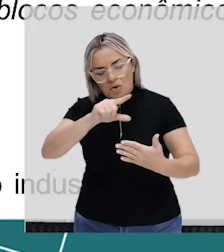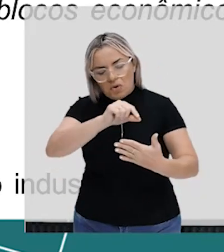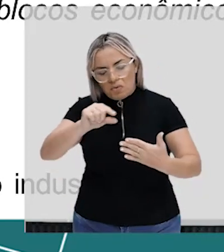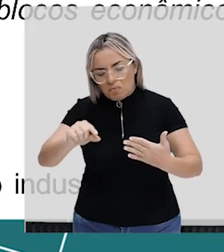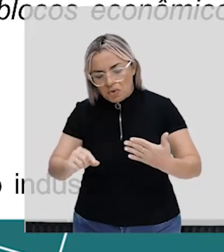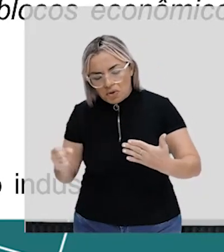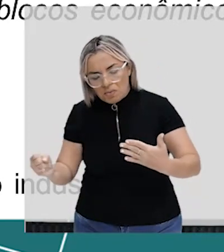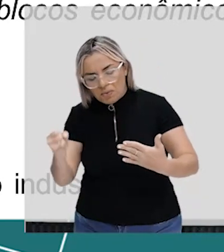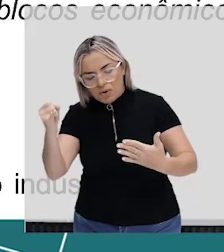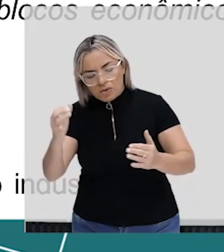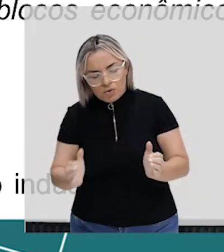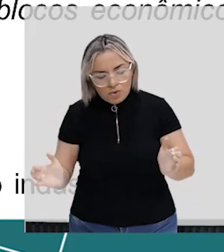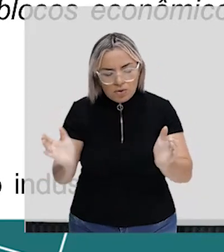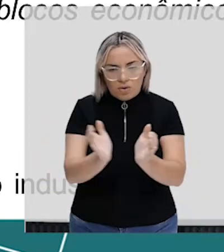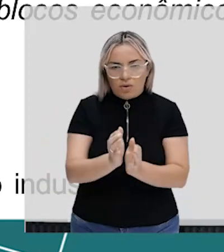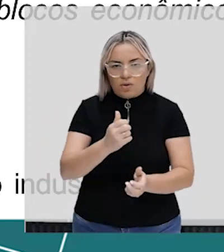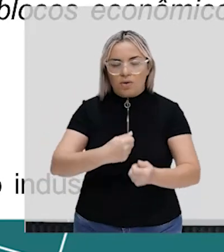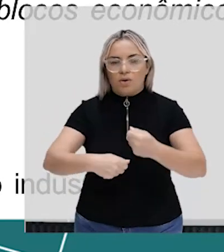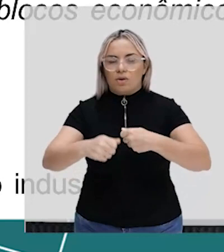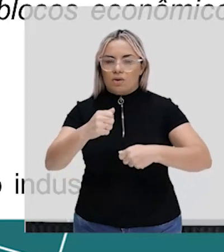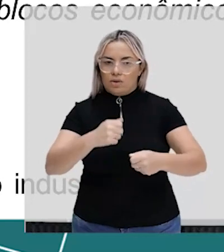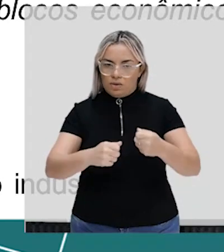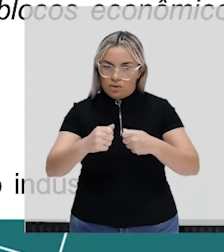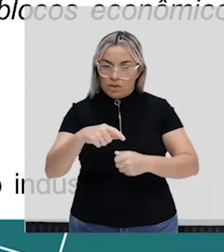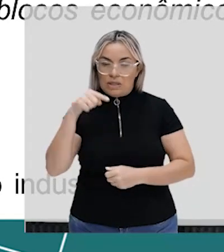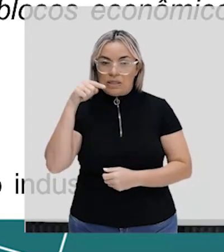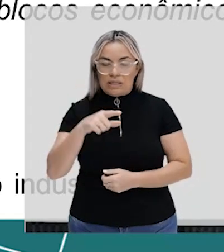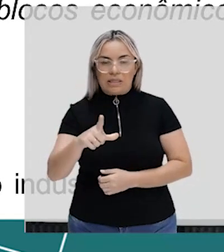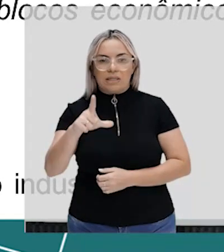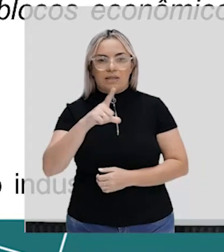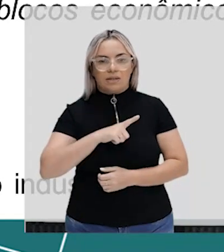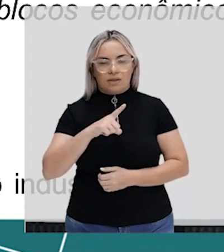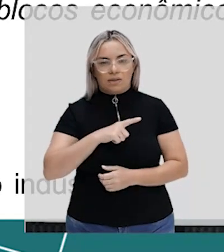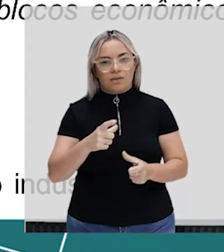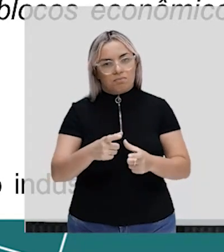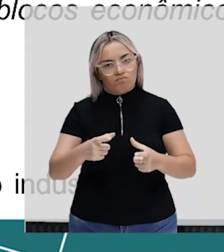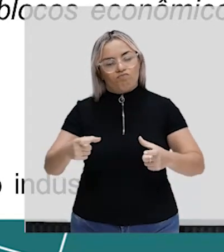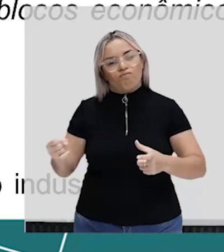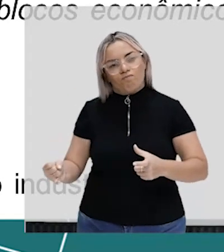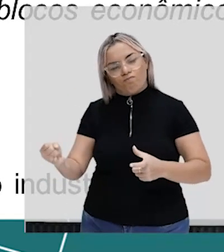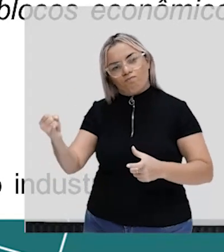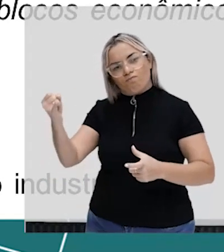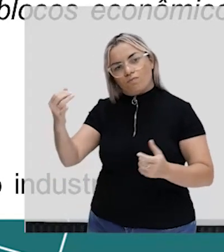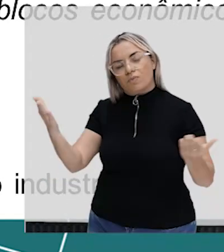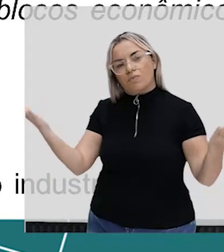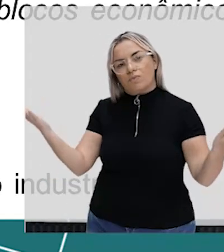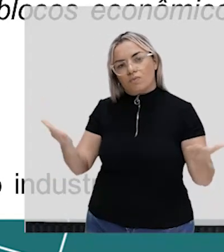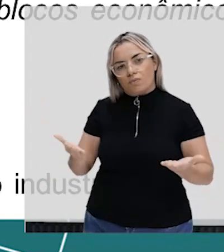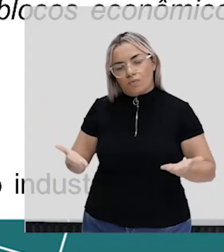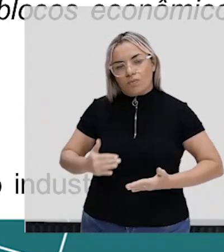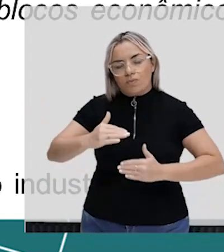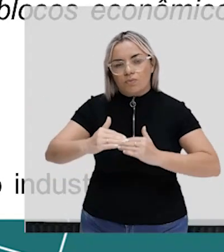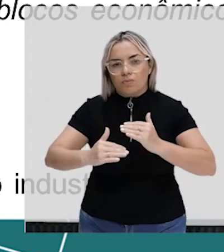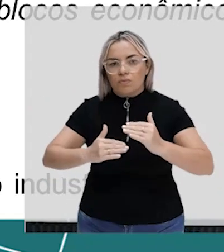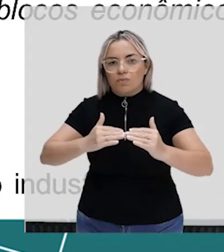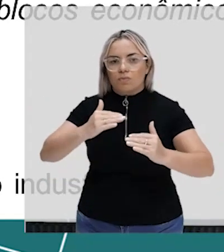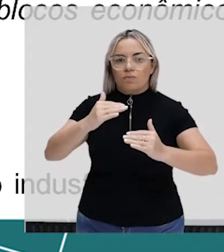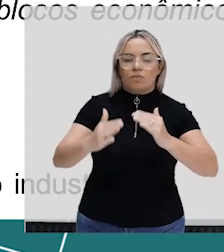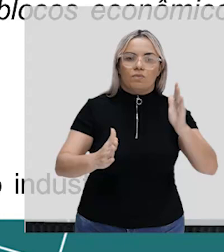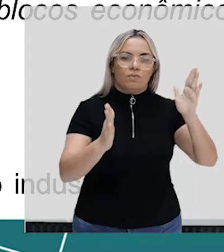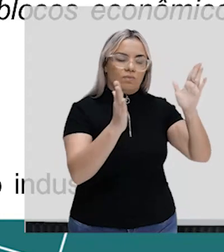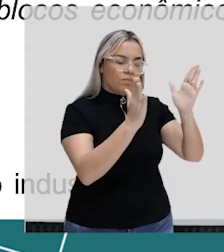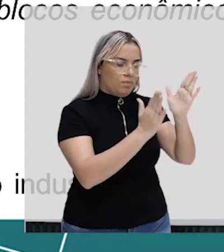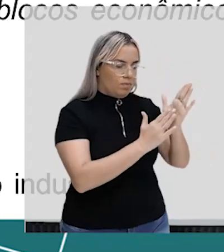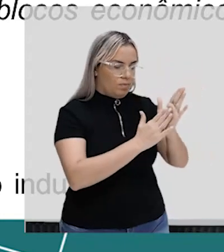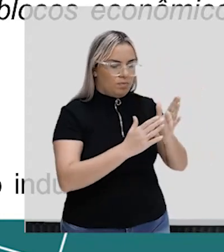Embora esses vão ter uma grande importância atualmente, vão se desenvolver os acordos econômicos, como